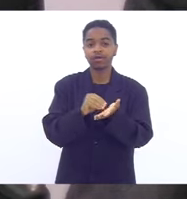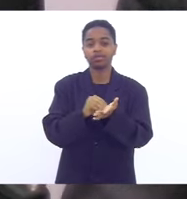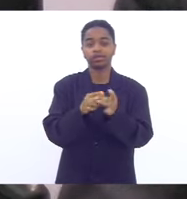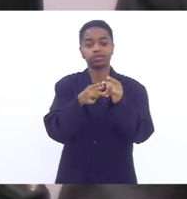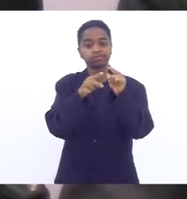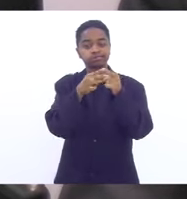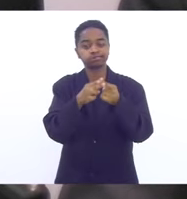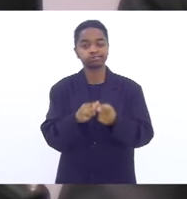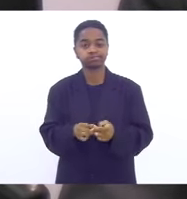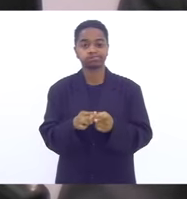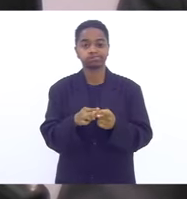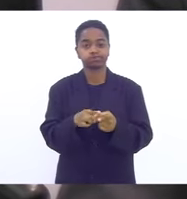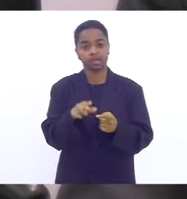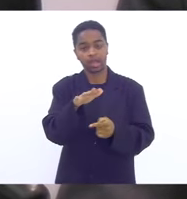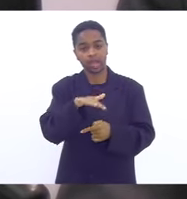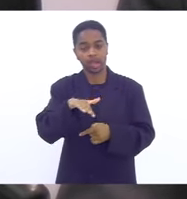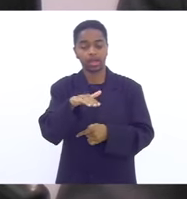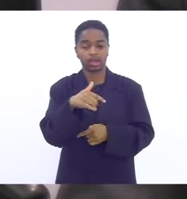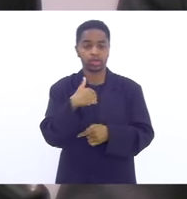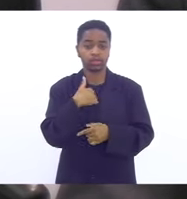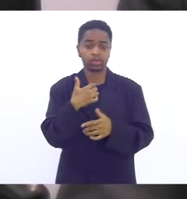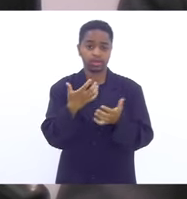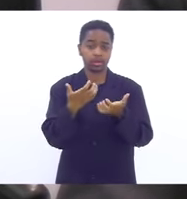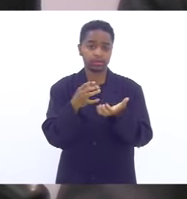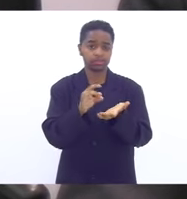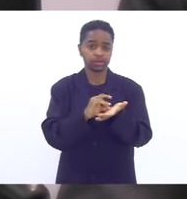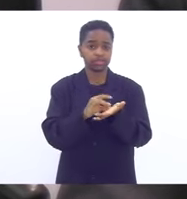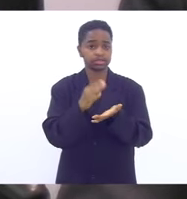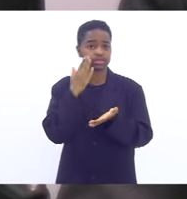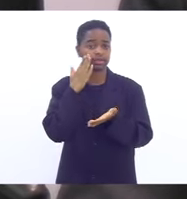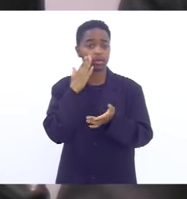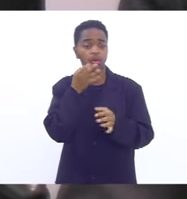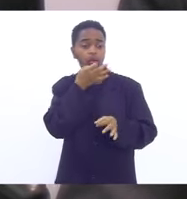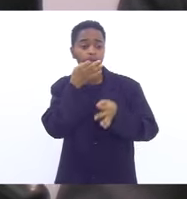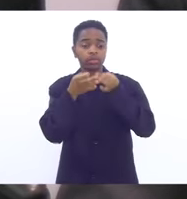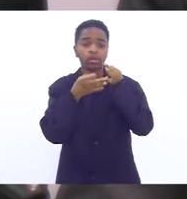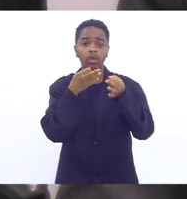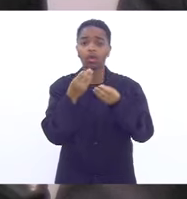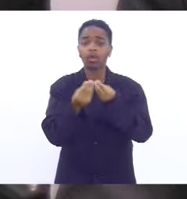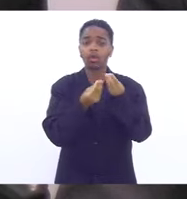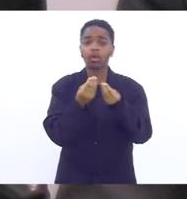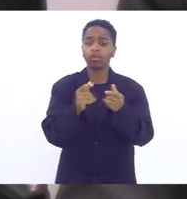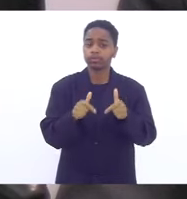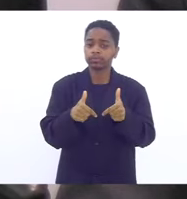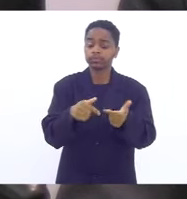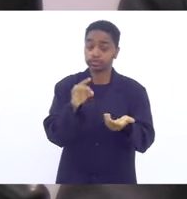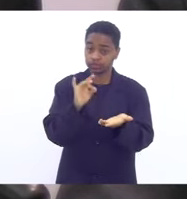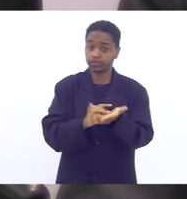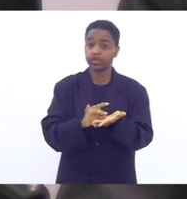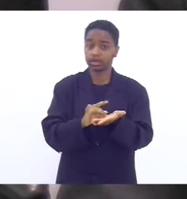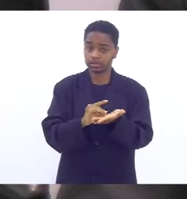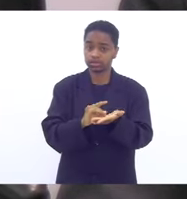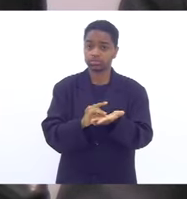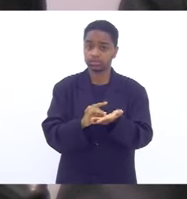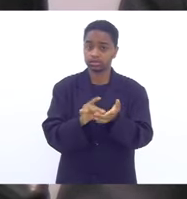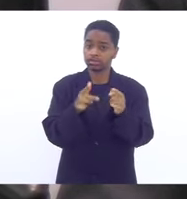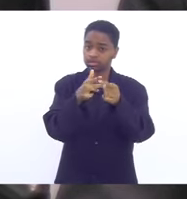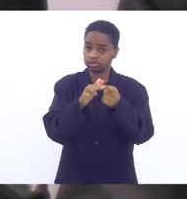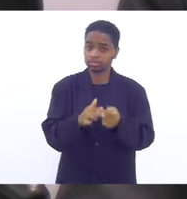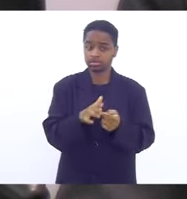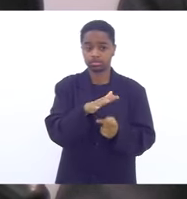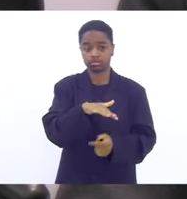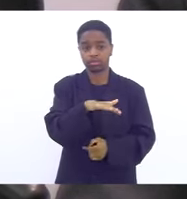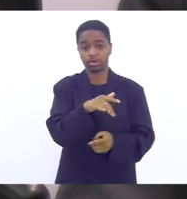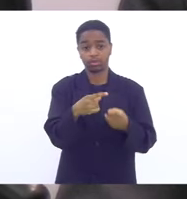é algo que eu gostaria de ter ouvido aqui, o que foi feito efetivamente para a manutenção dessa rede. As